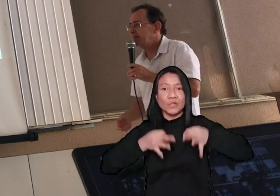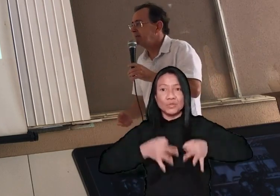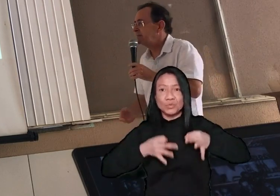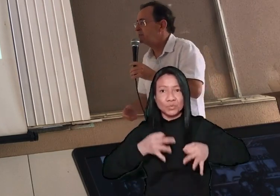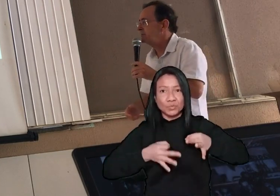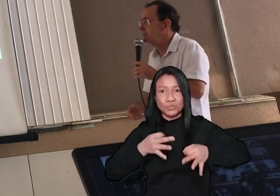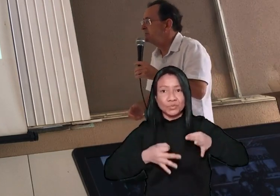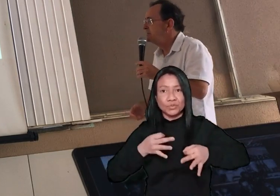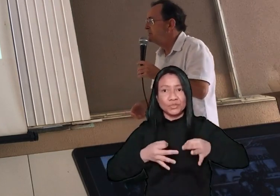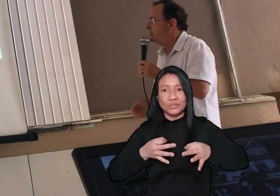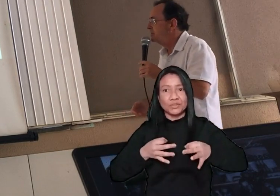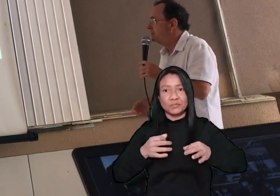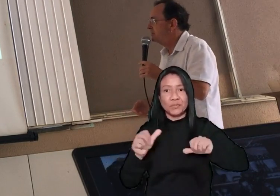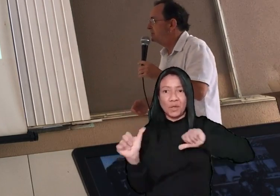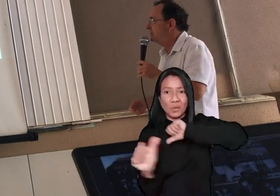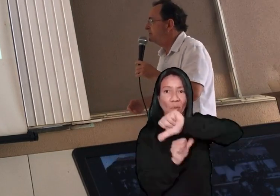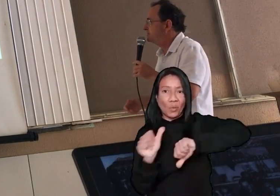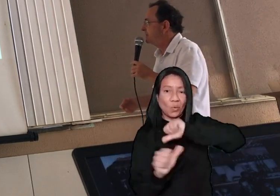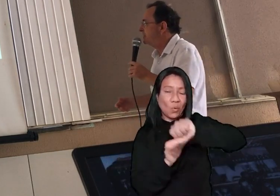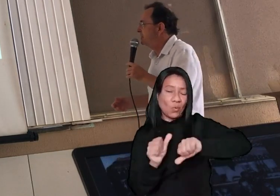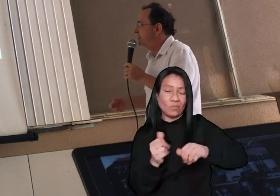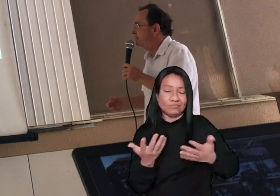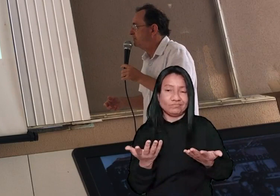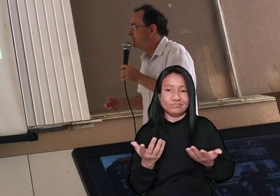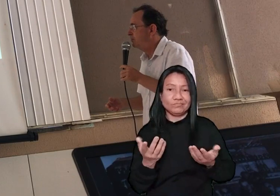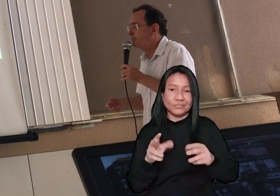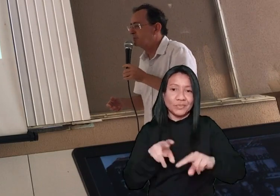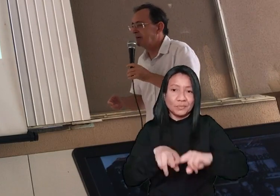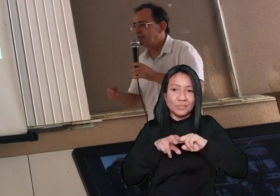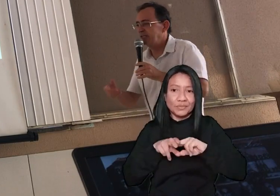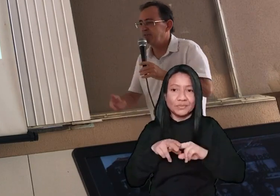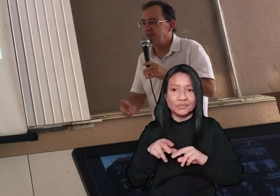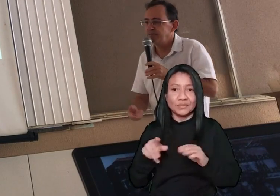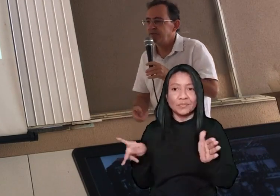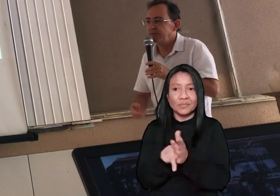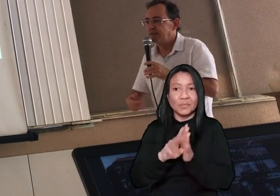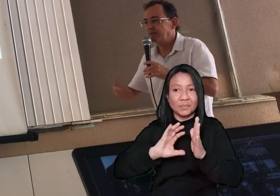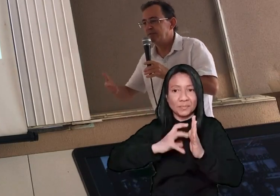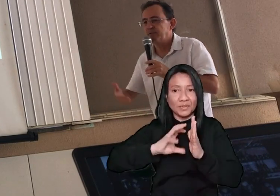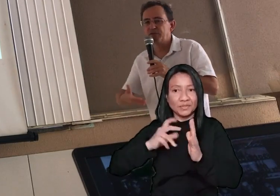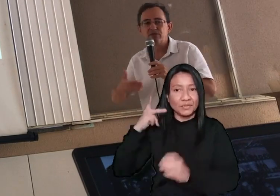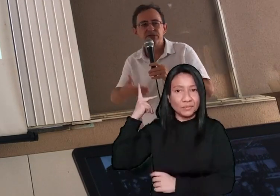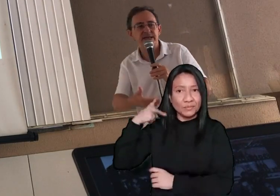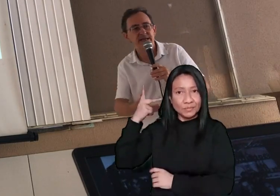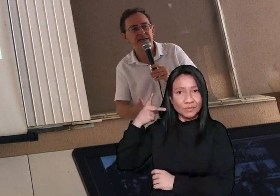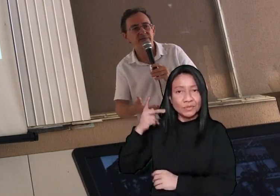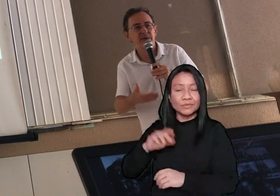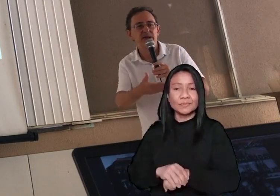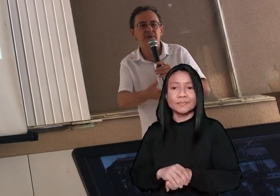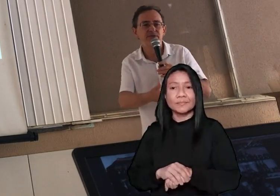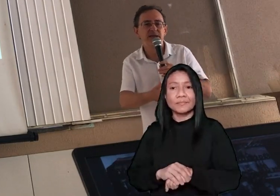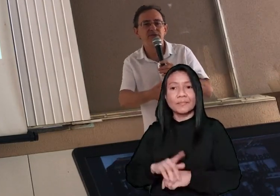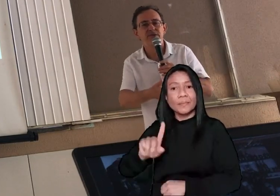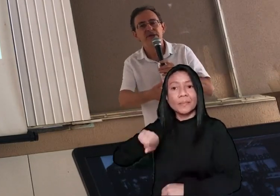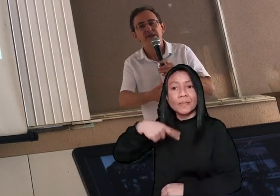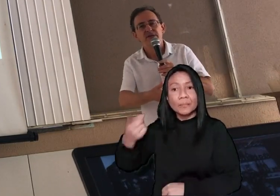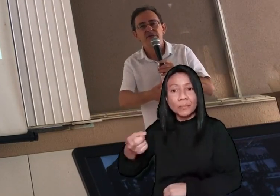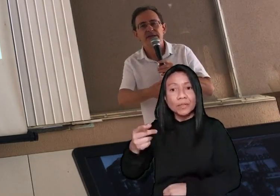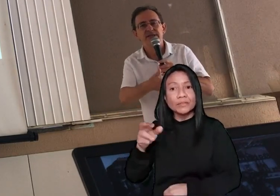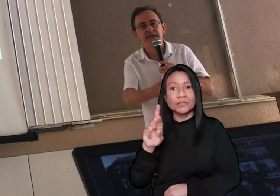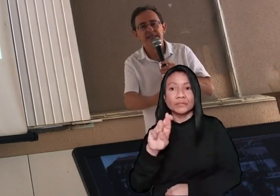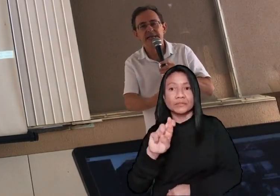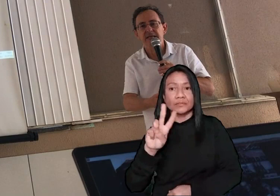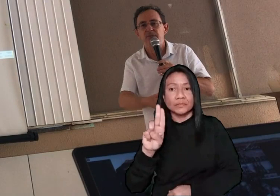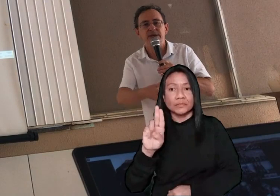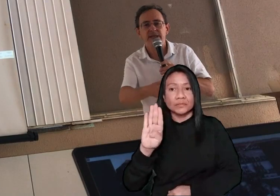e daí assumiu o Rubens Martins. Então o pessoal considera que o primeiro prefeito